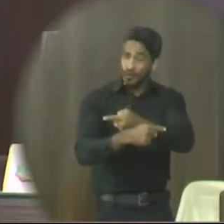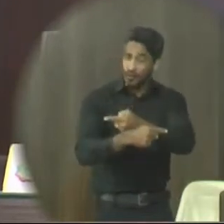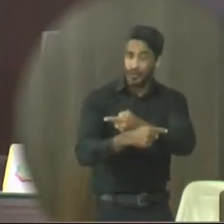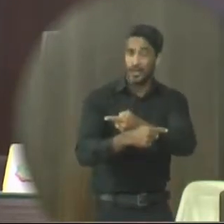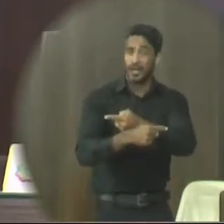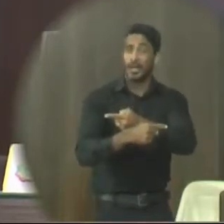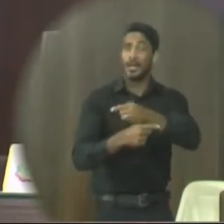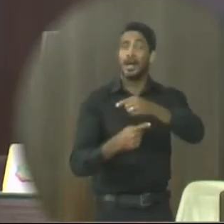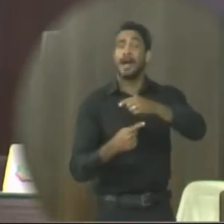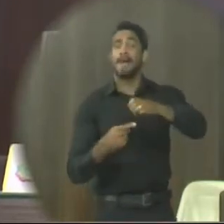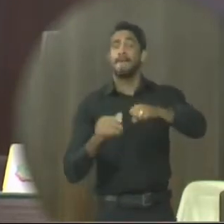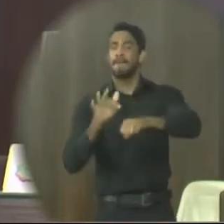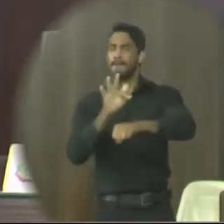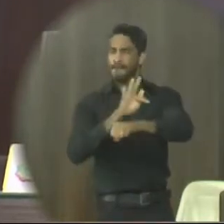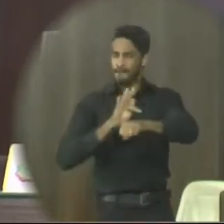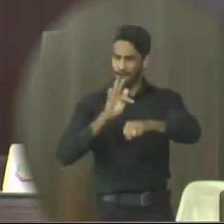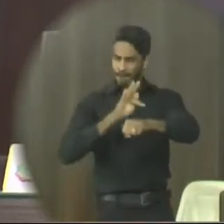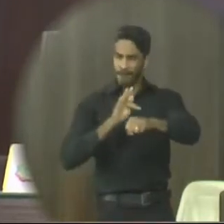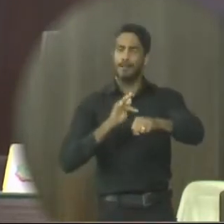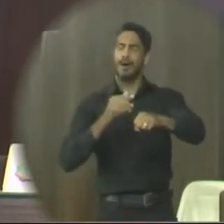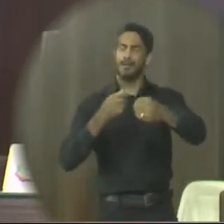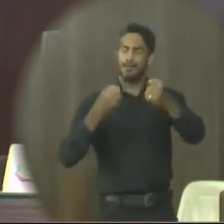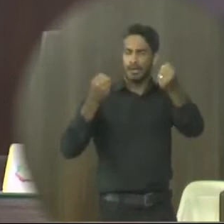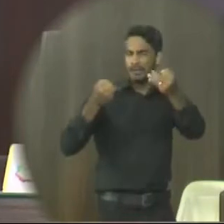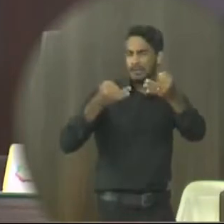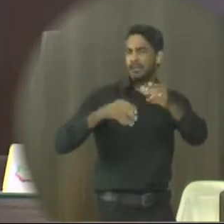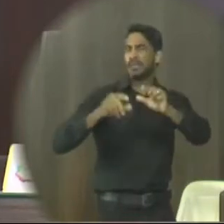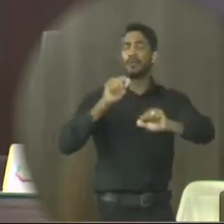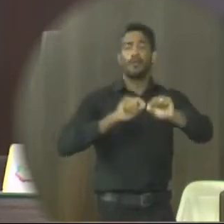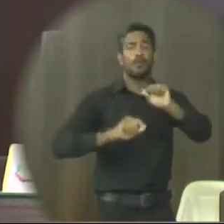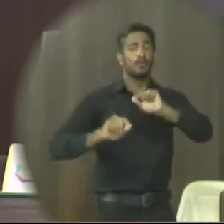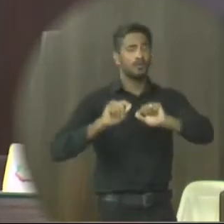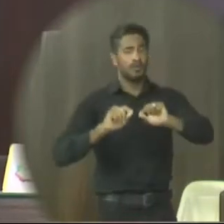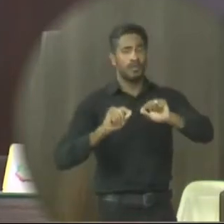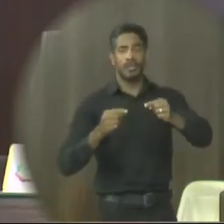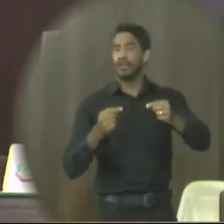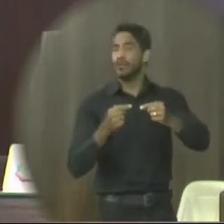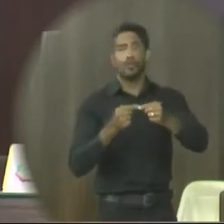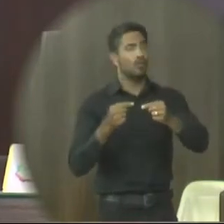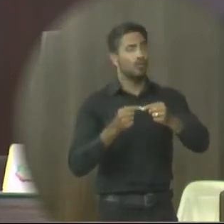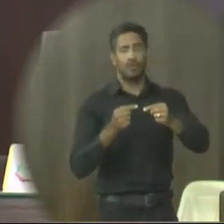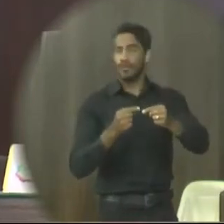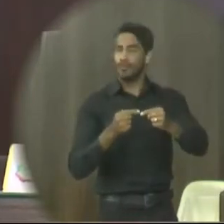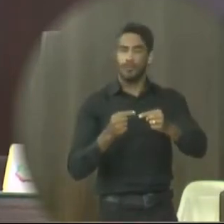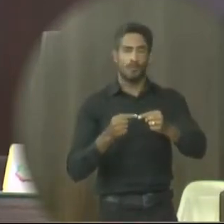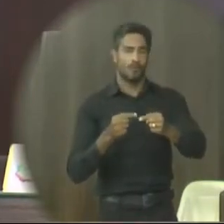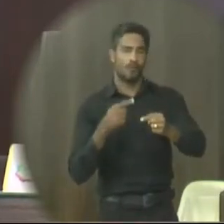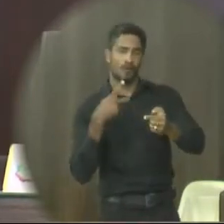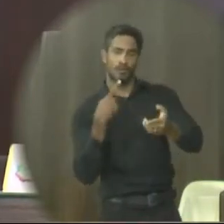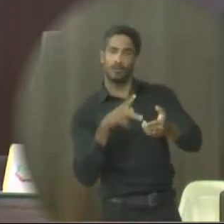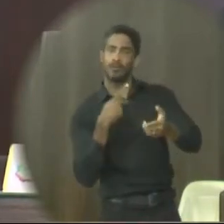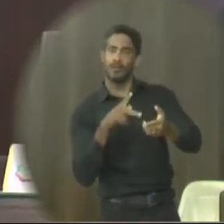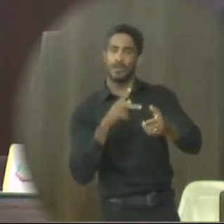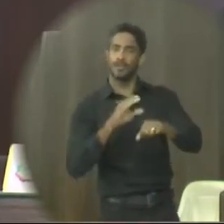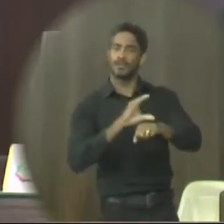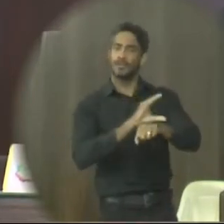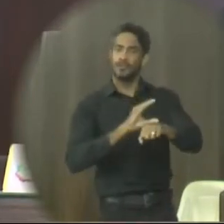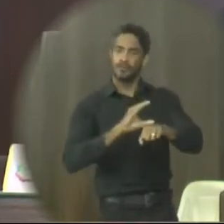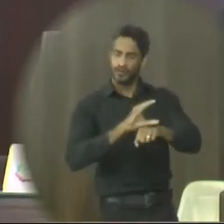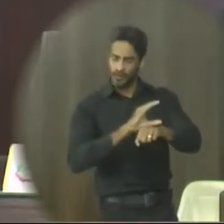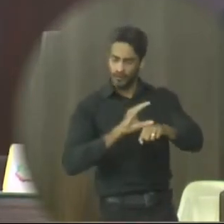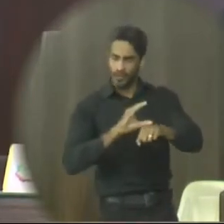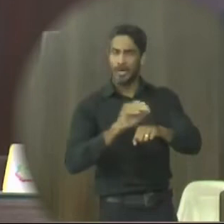que, refiro seu autonominativo, mostra-se incompatível com as disposições constitucionais do